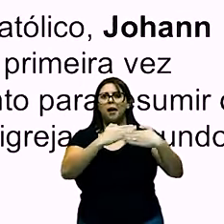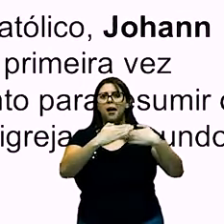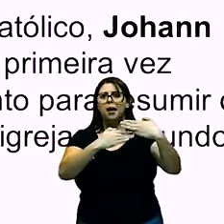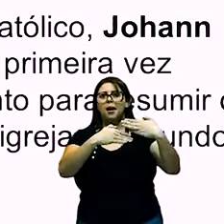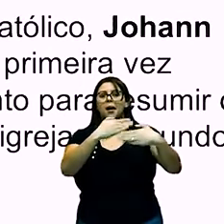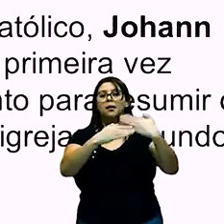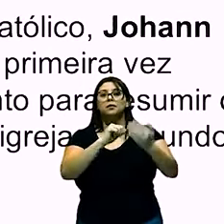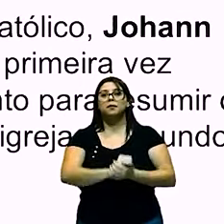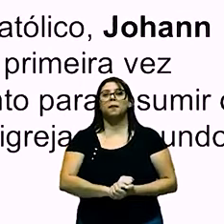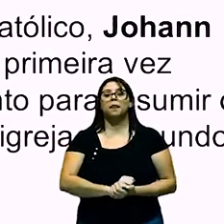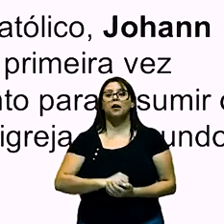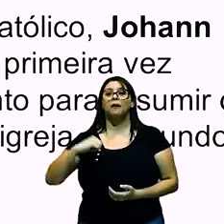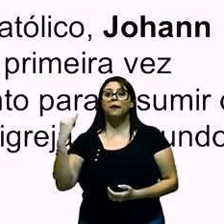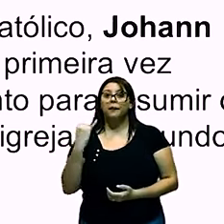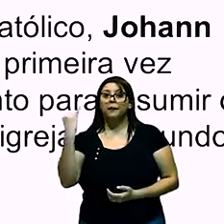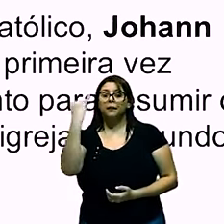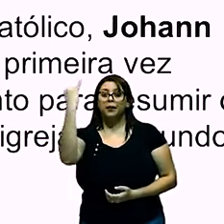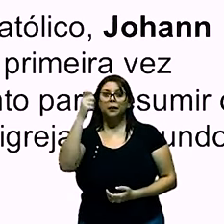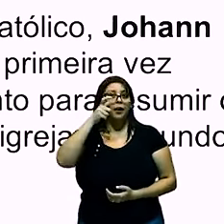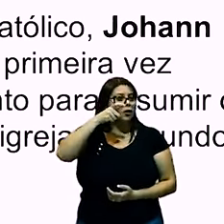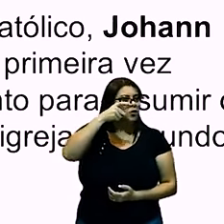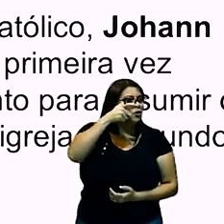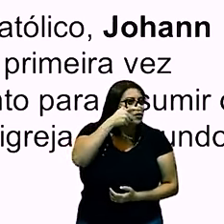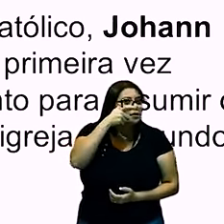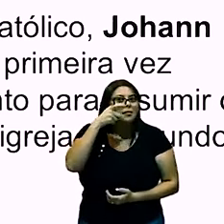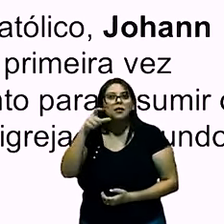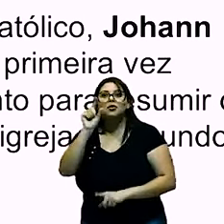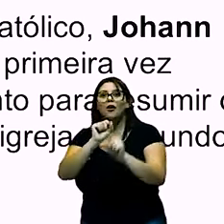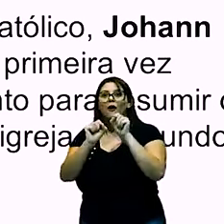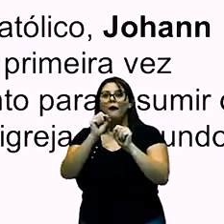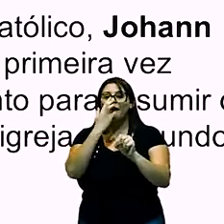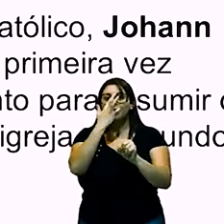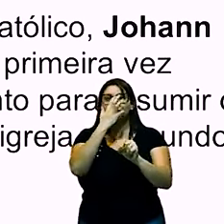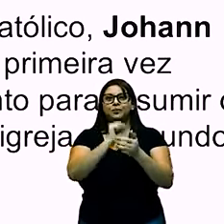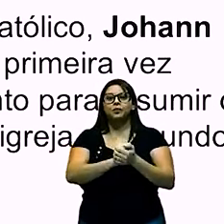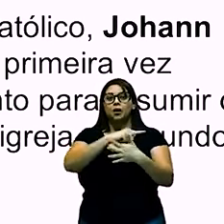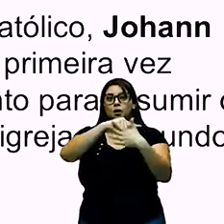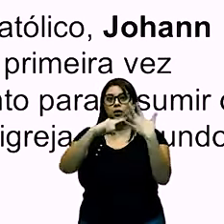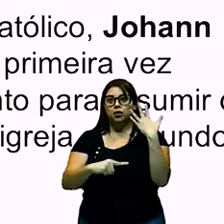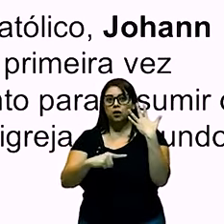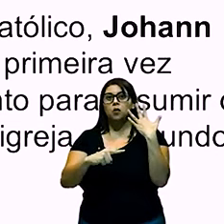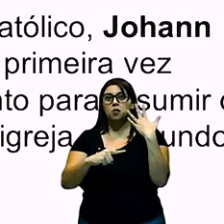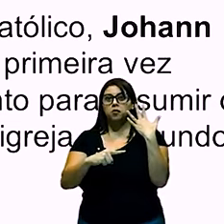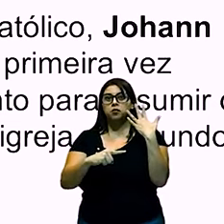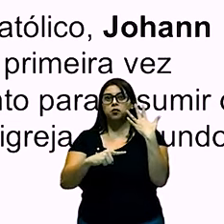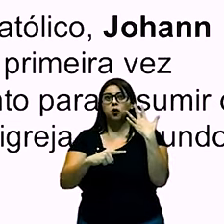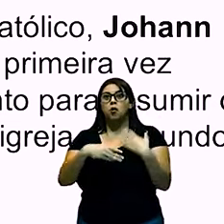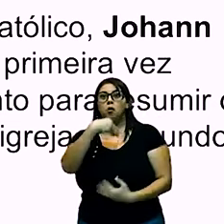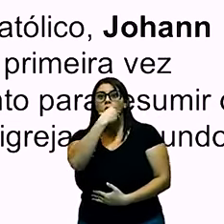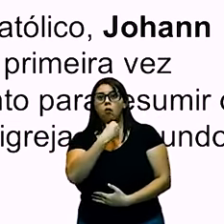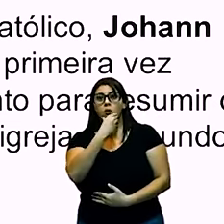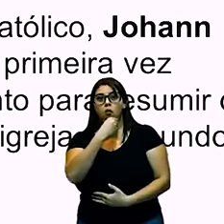e curioso, ironicamente até, a primeira vez que os cinco solas aparecem na história é através de um teólogo católico,